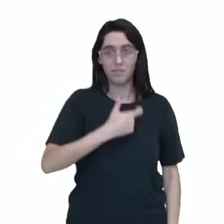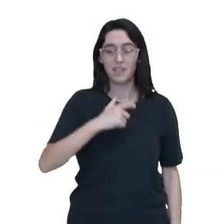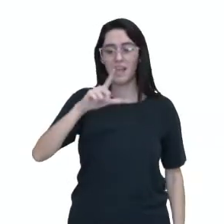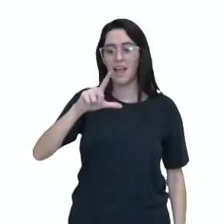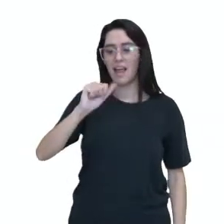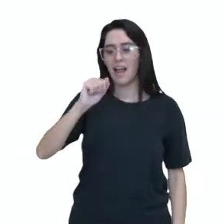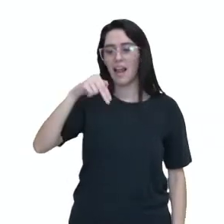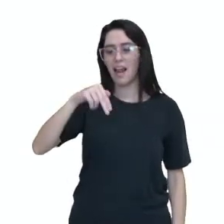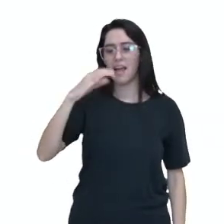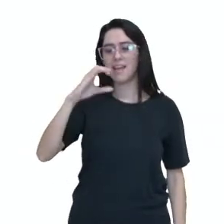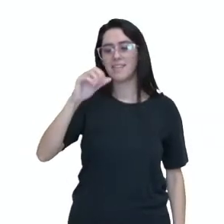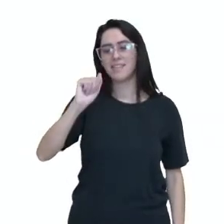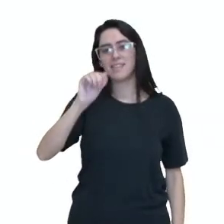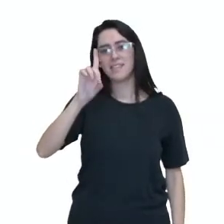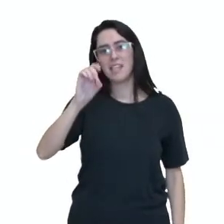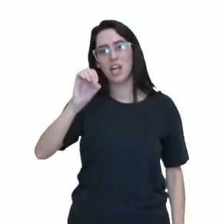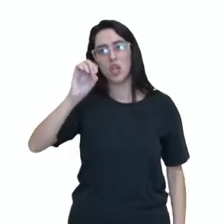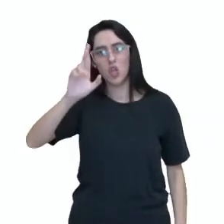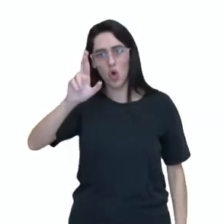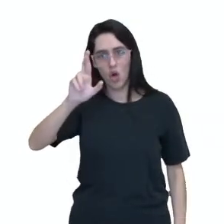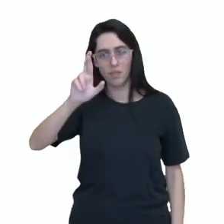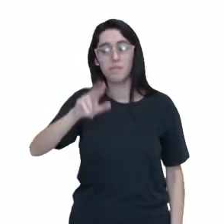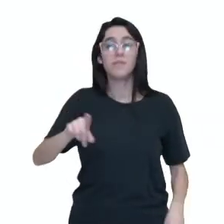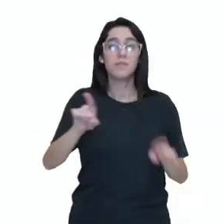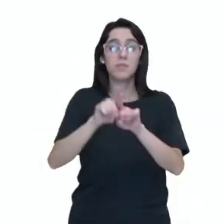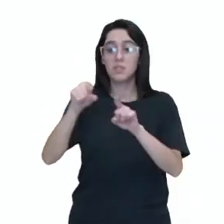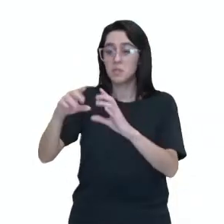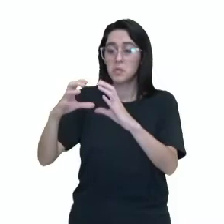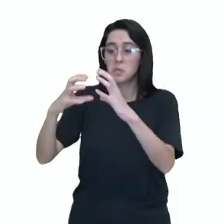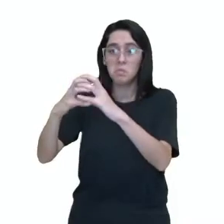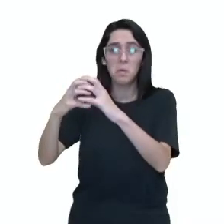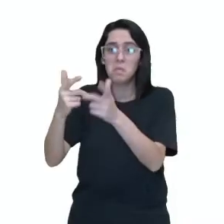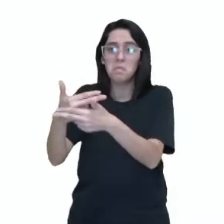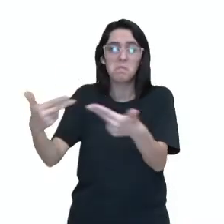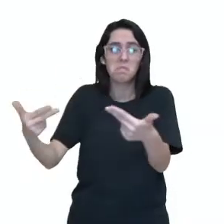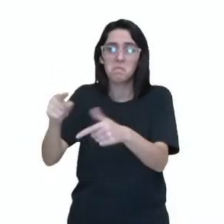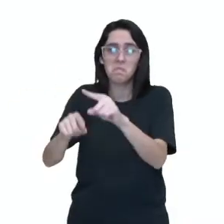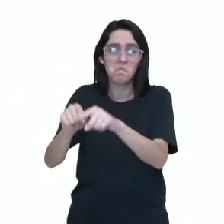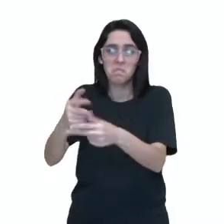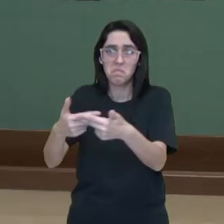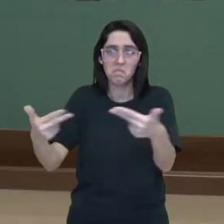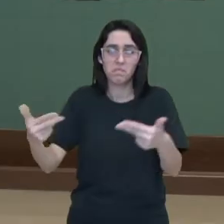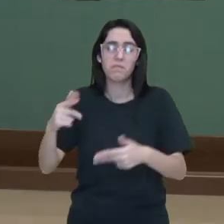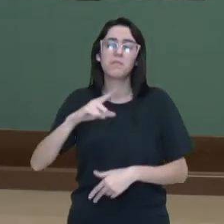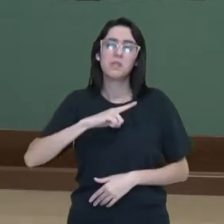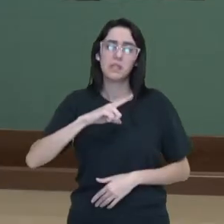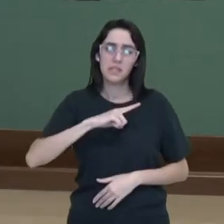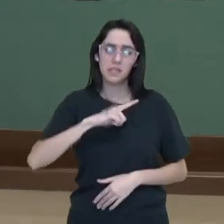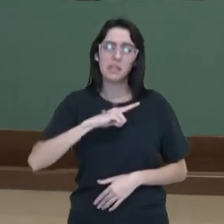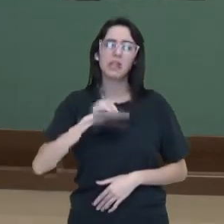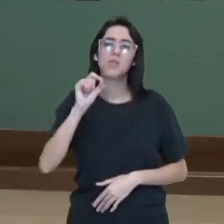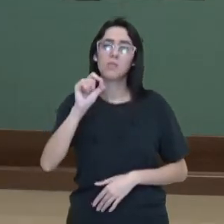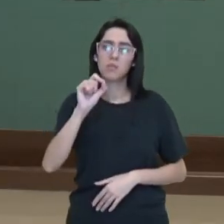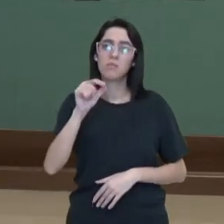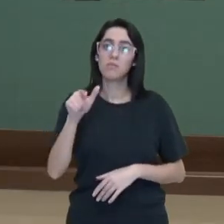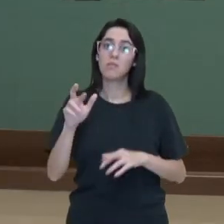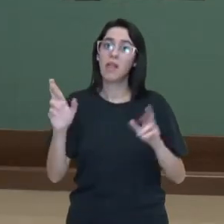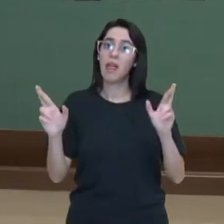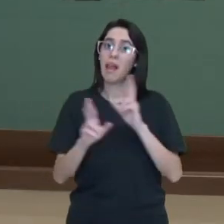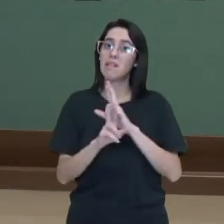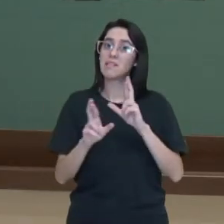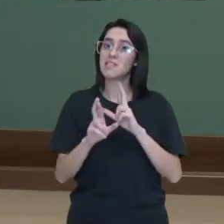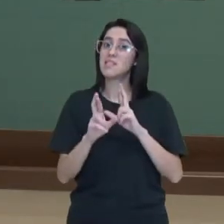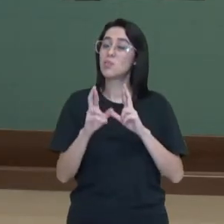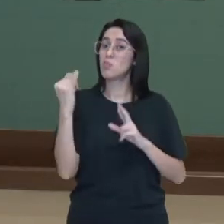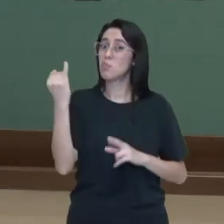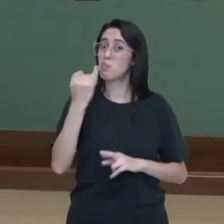o lançamento, e o objeto a ser lançado. Existe ainda uma relação, muito importante essa relação,